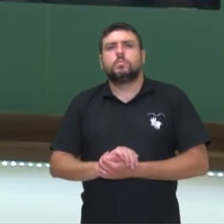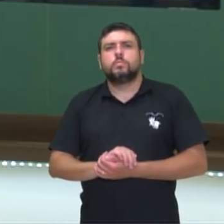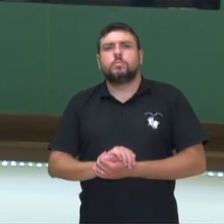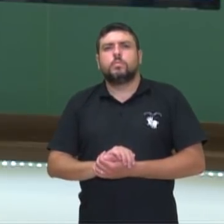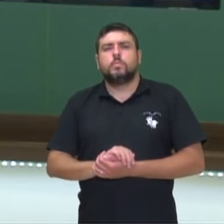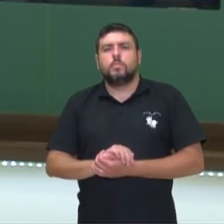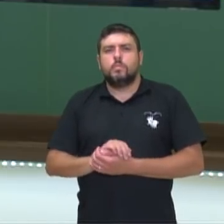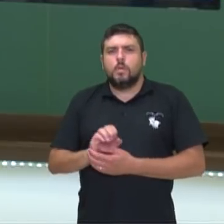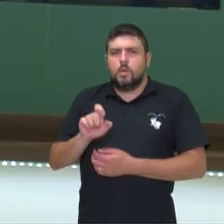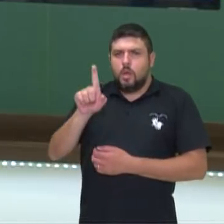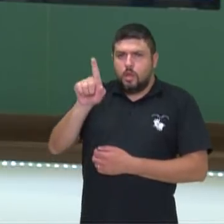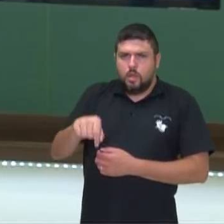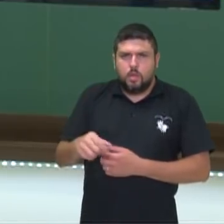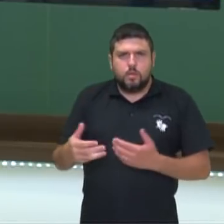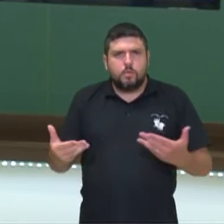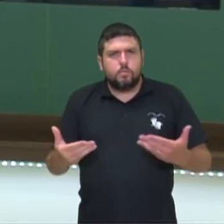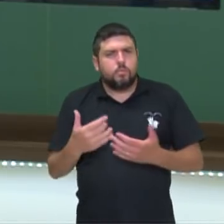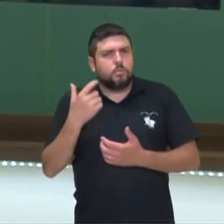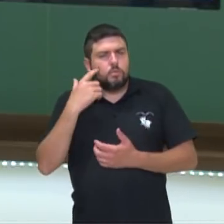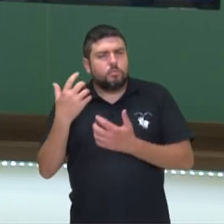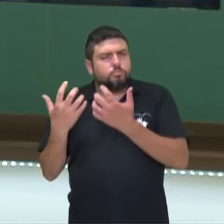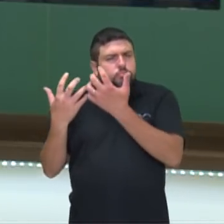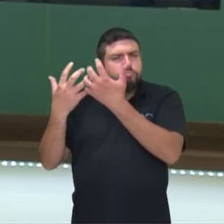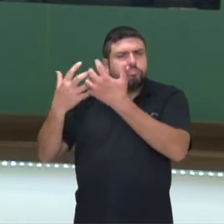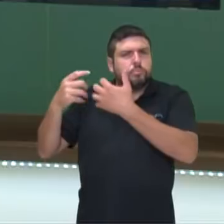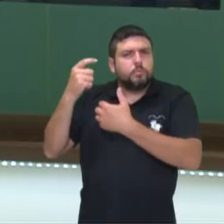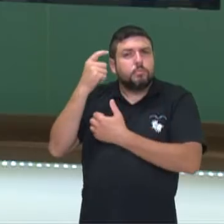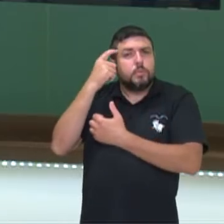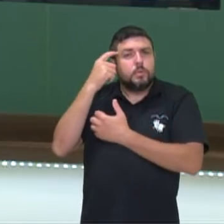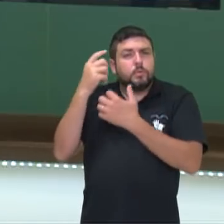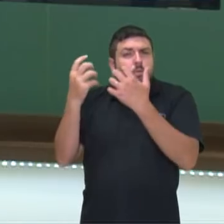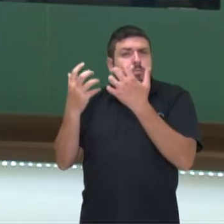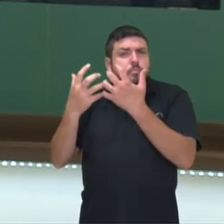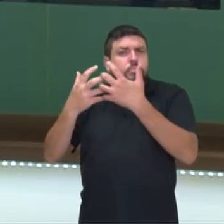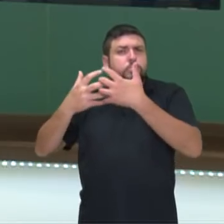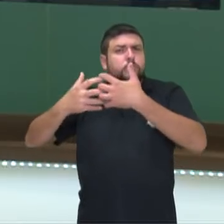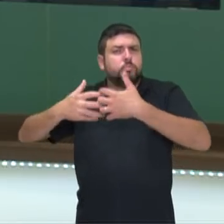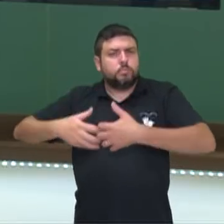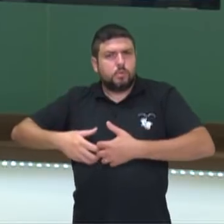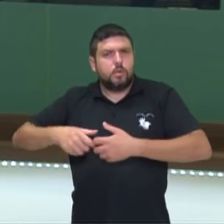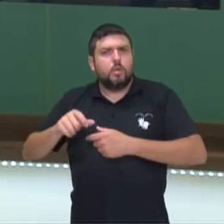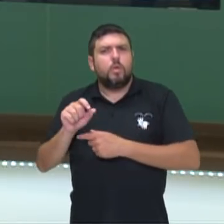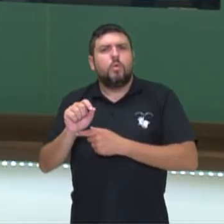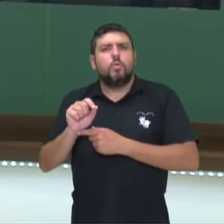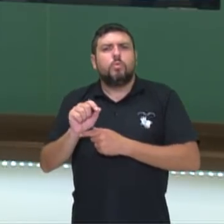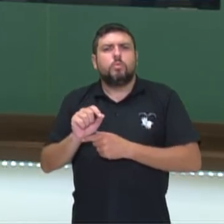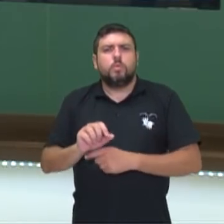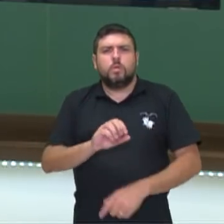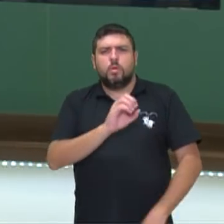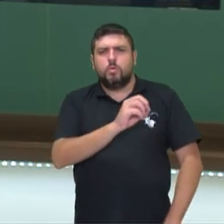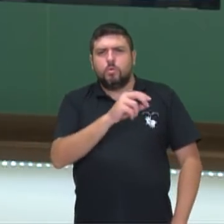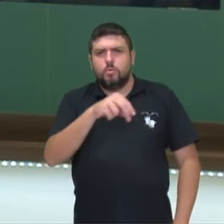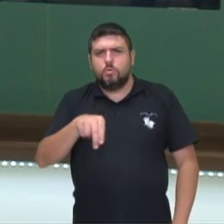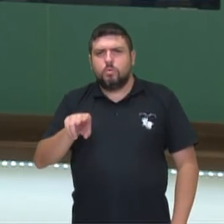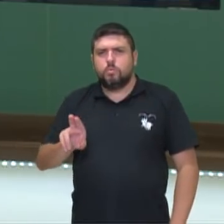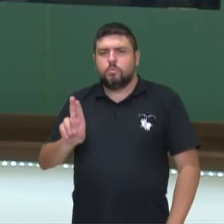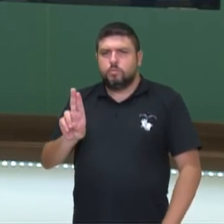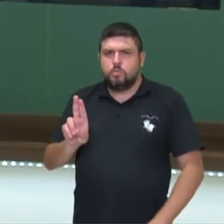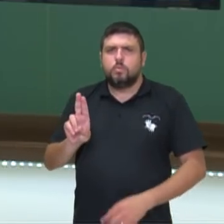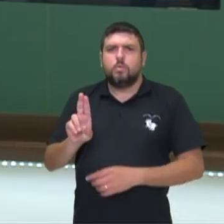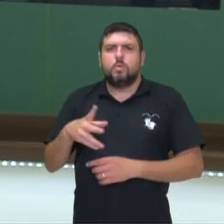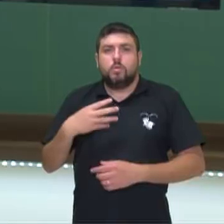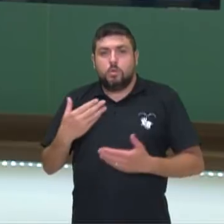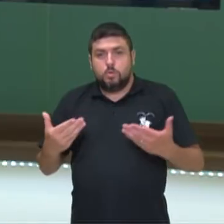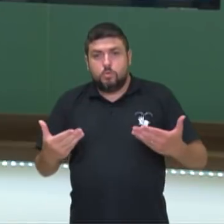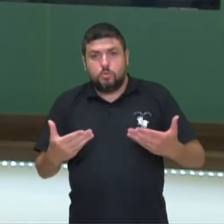das questões e das reflexões que iremos fazer hoje na aula relacionada às organizações internacionais